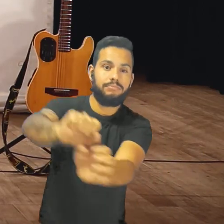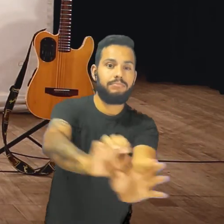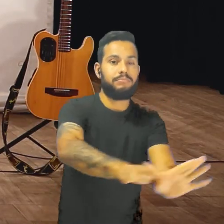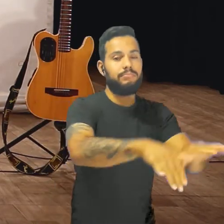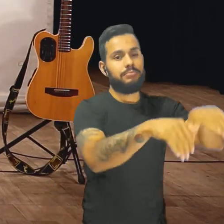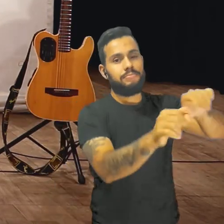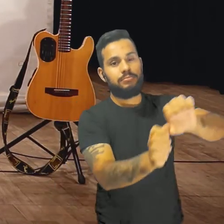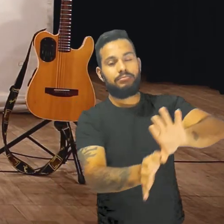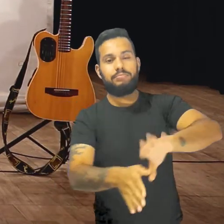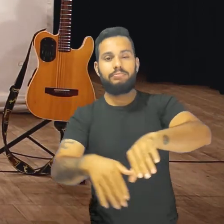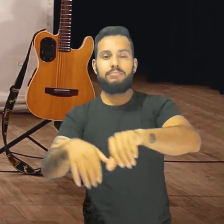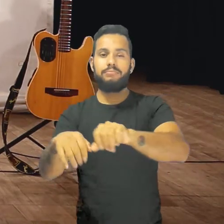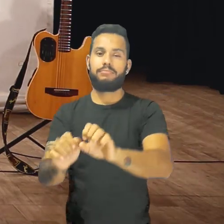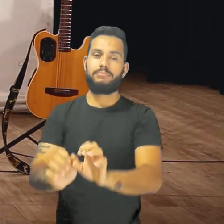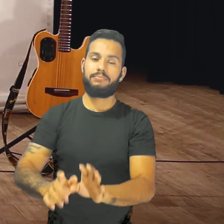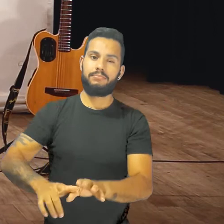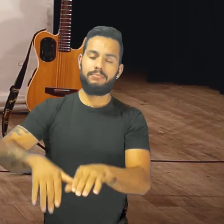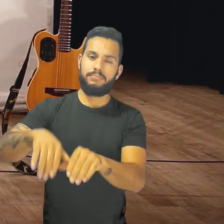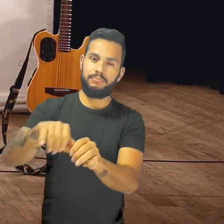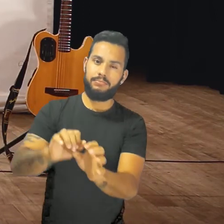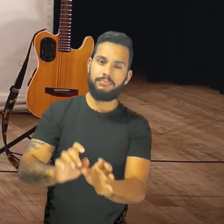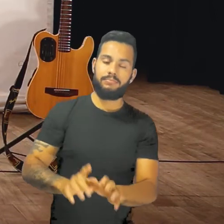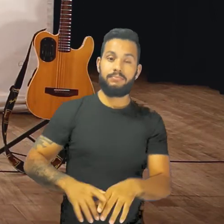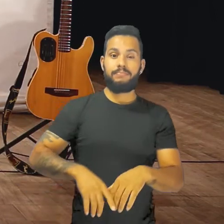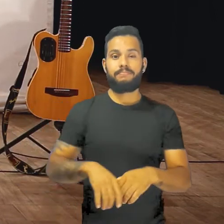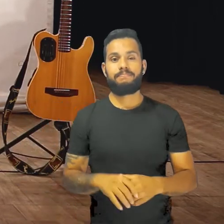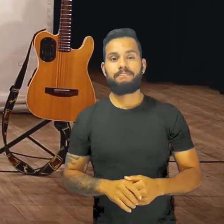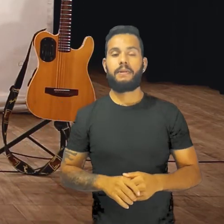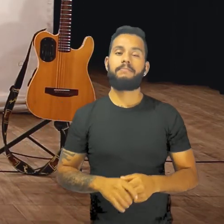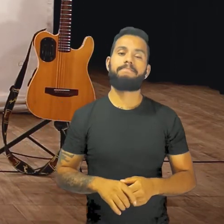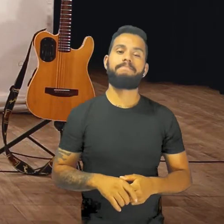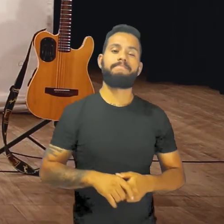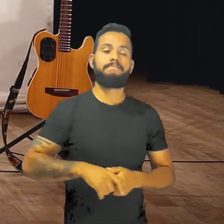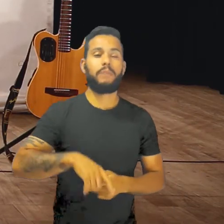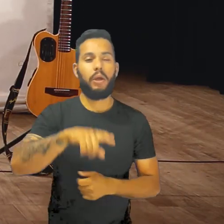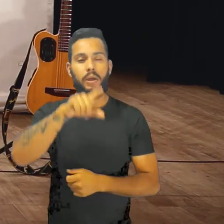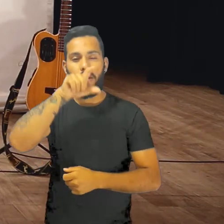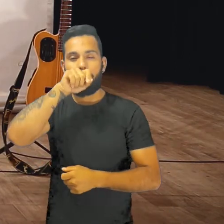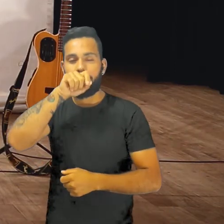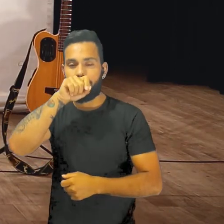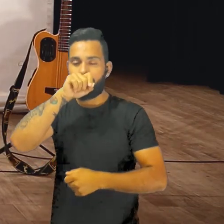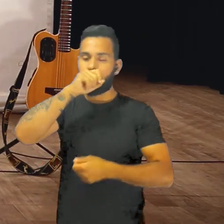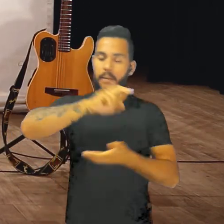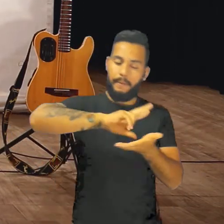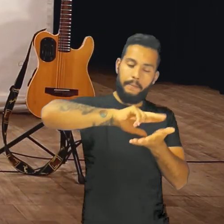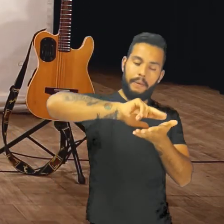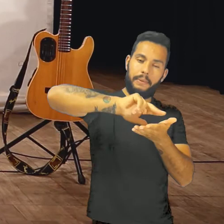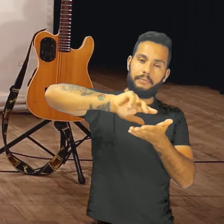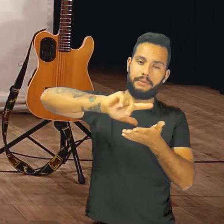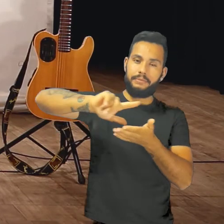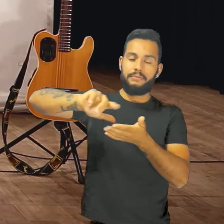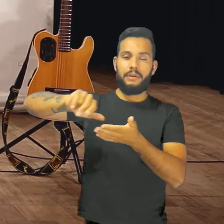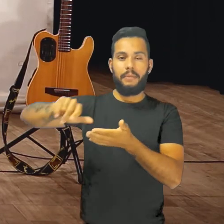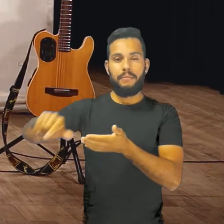Pior baixinho, temido carcará, jaguatirica, tiririca, sassarica. Torcendo o